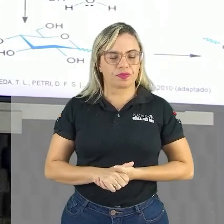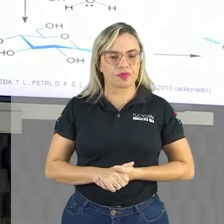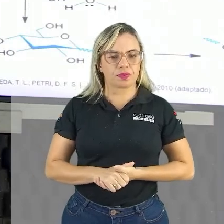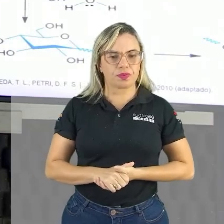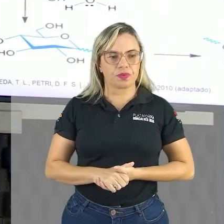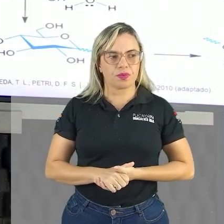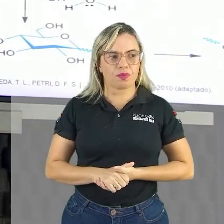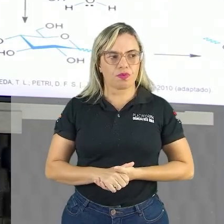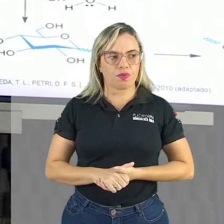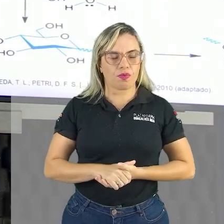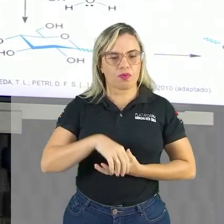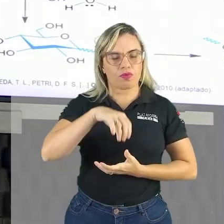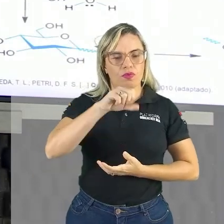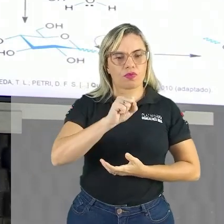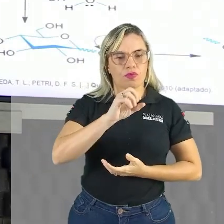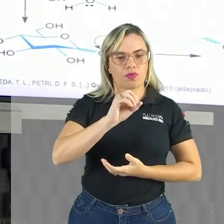enxofre,